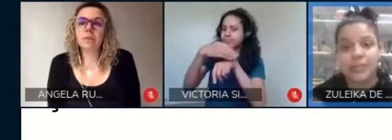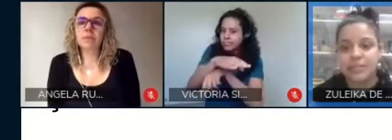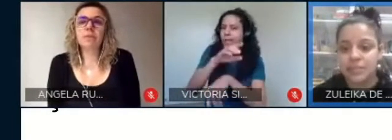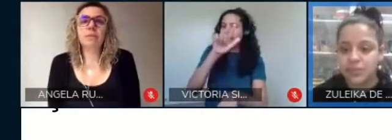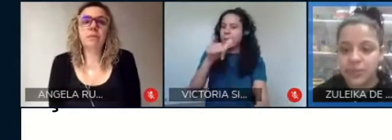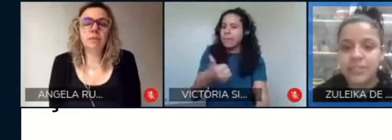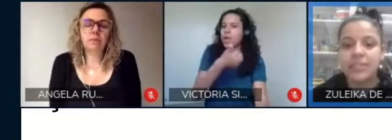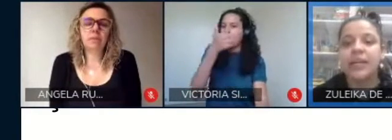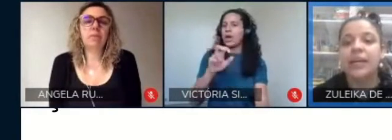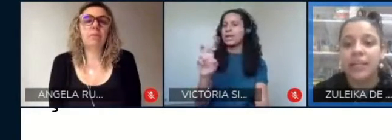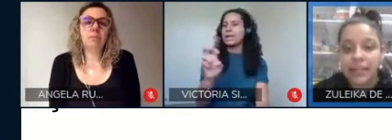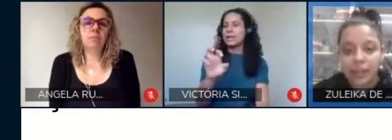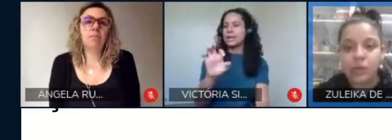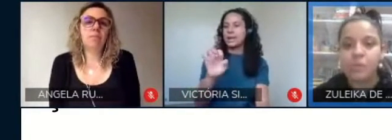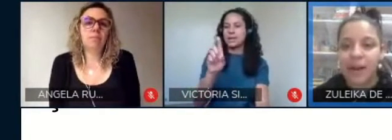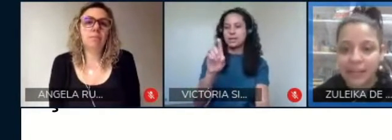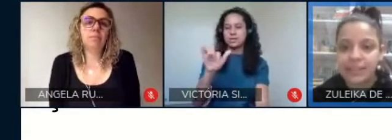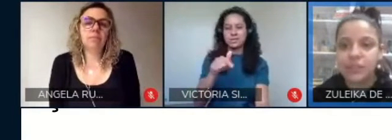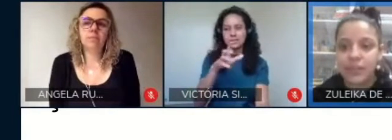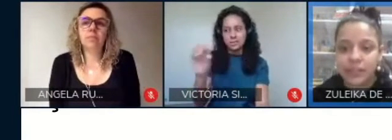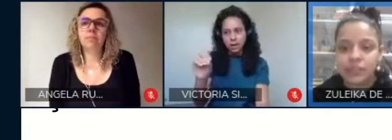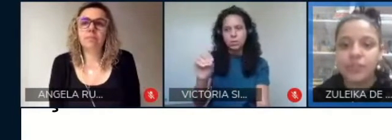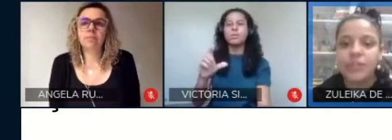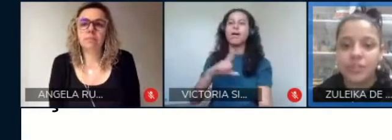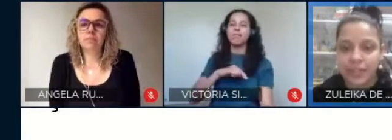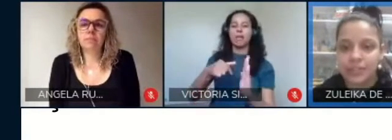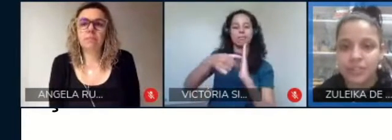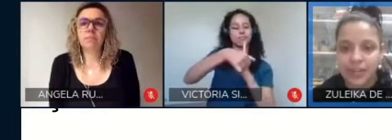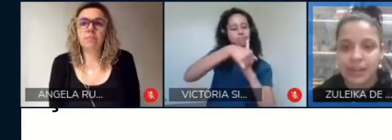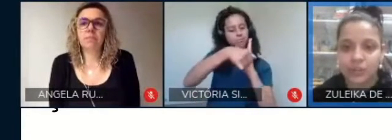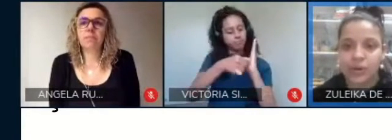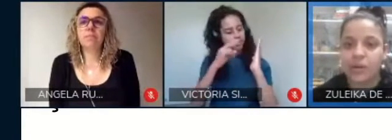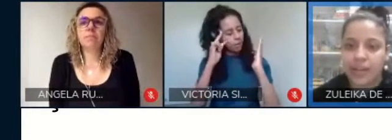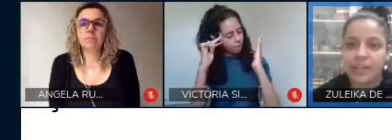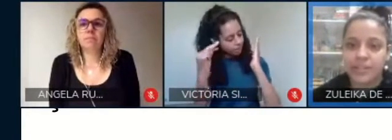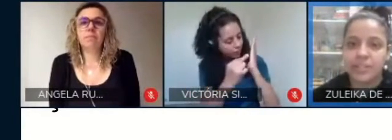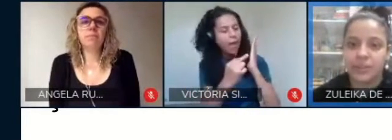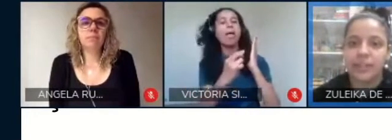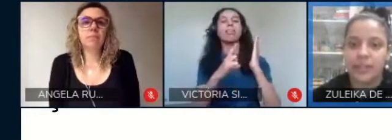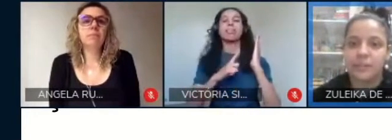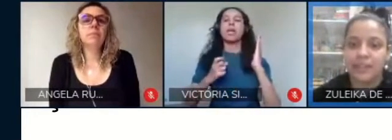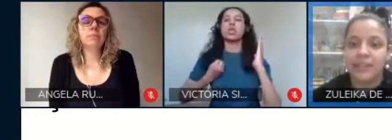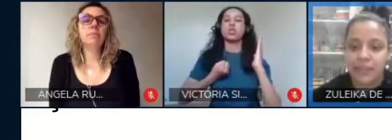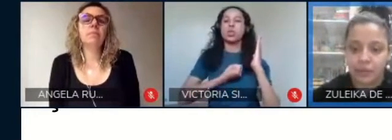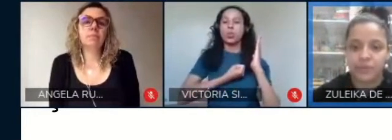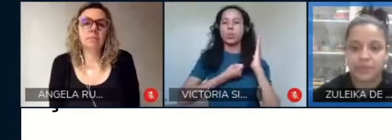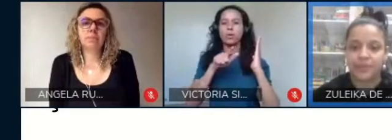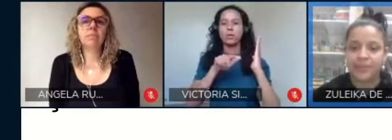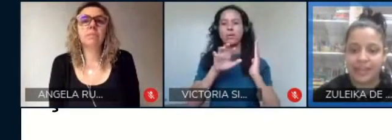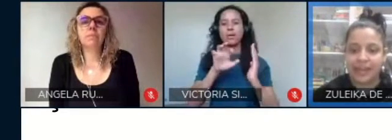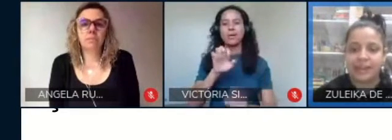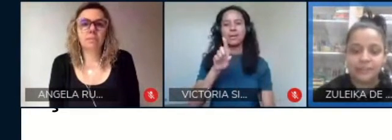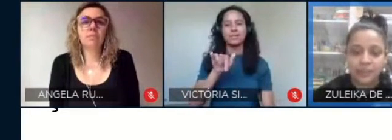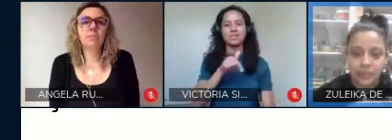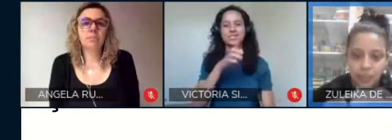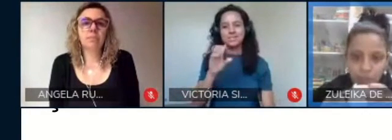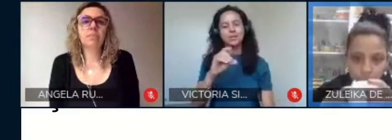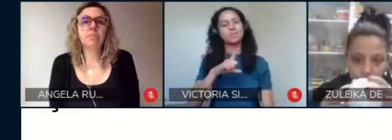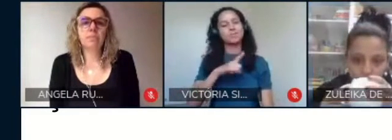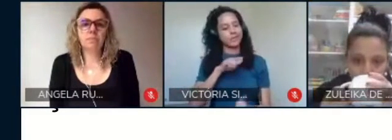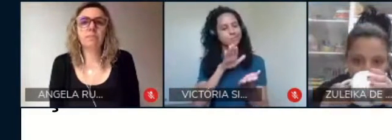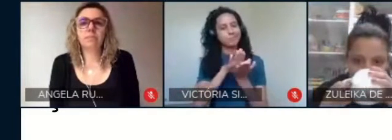paginação, indicou atualizações, na lombada do livro isso está indicado, qual é a edição daquele material,